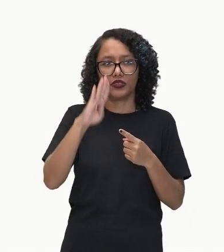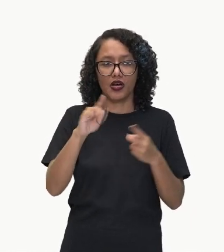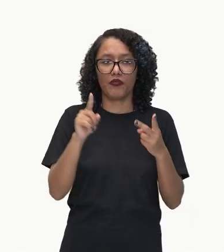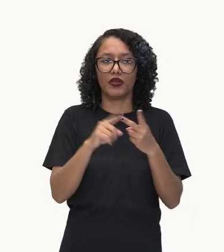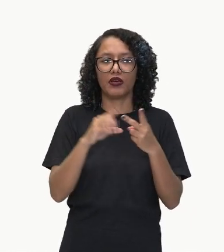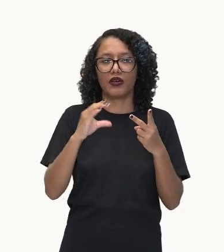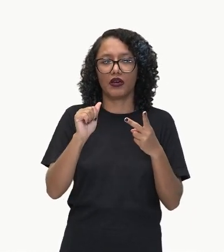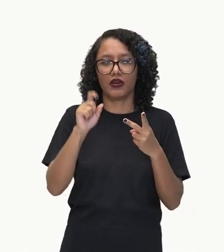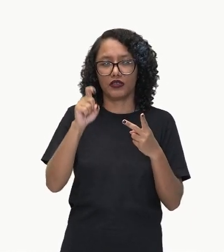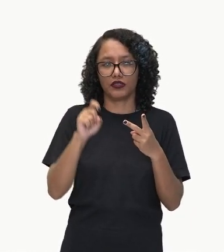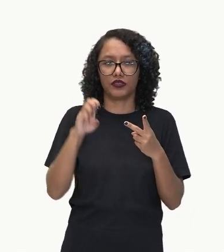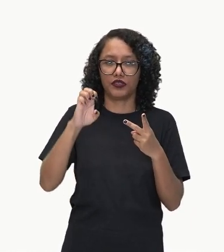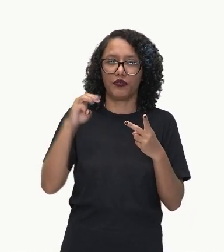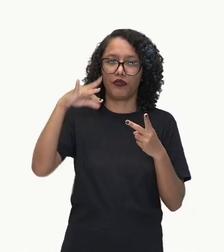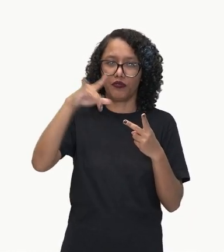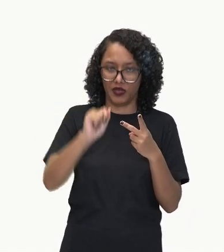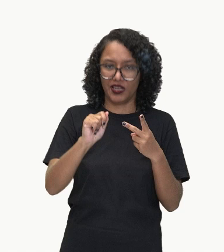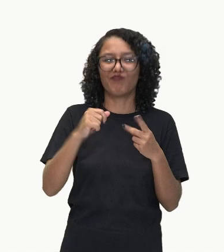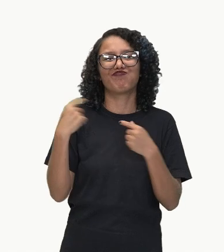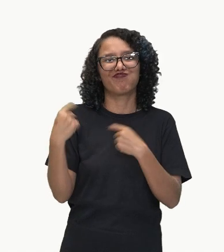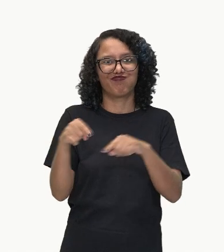Caxemira. Ok?